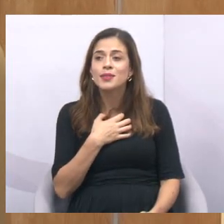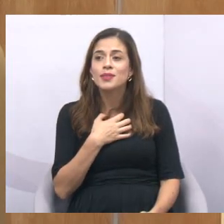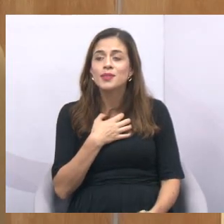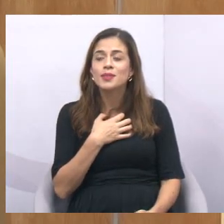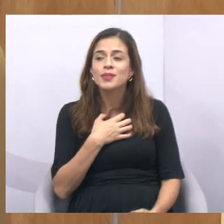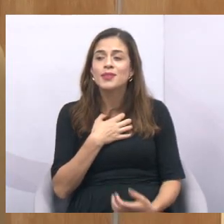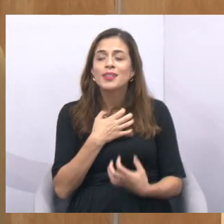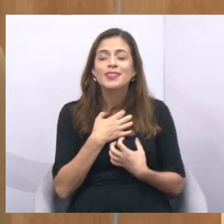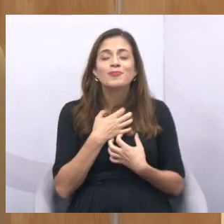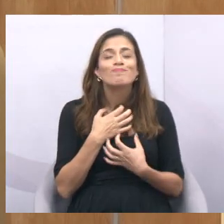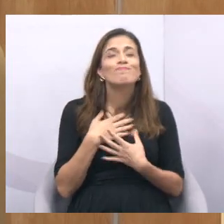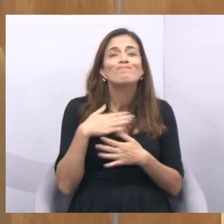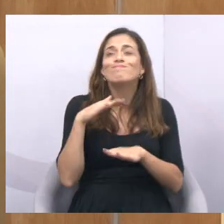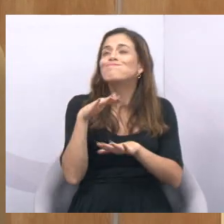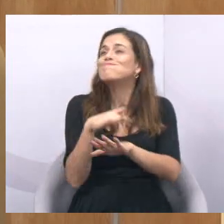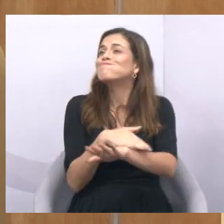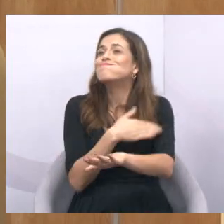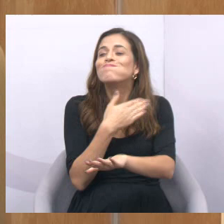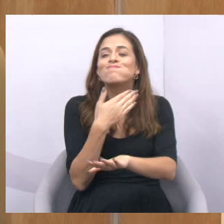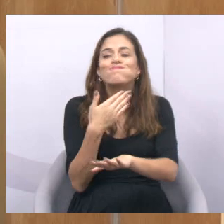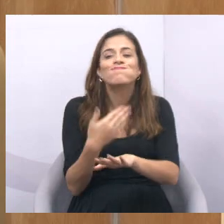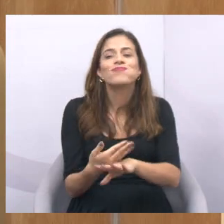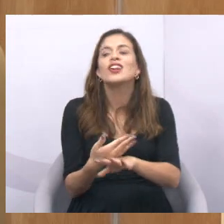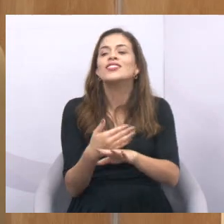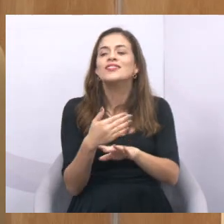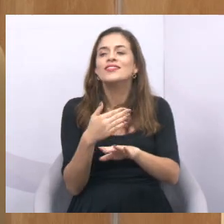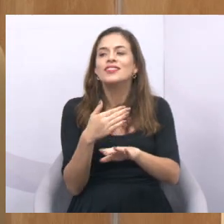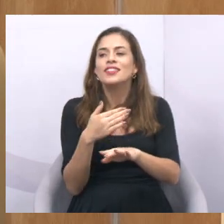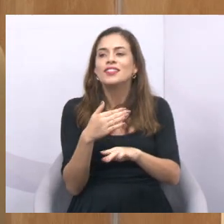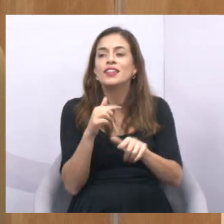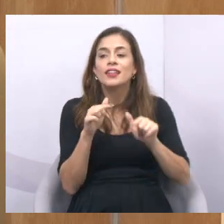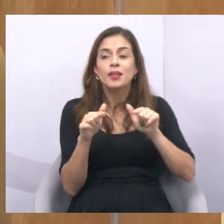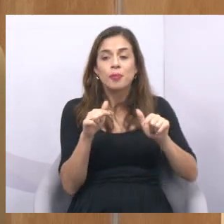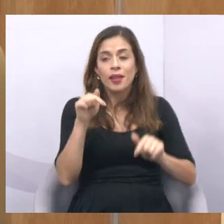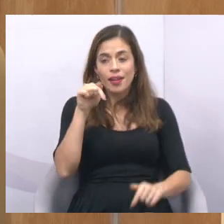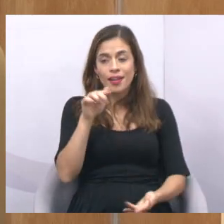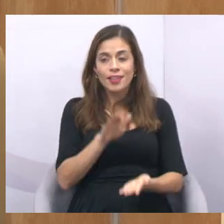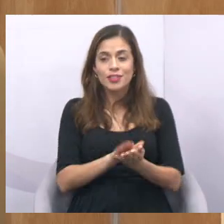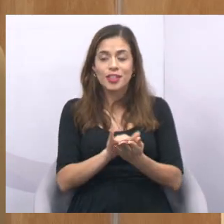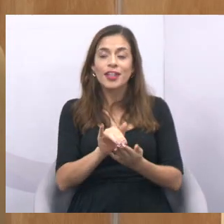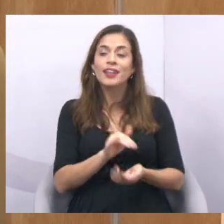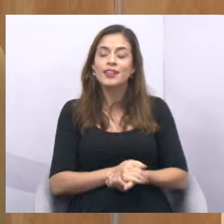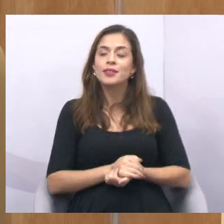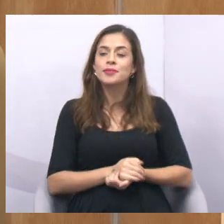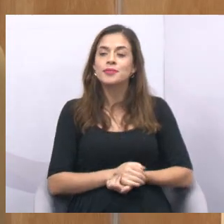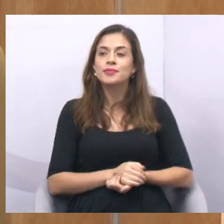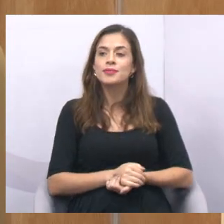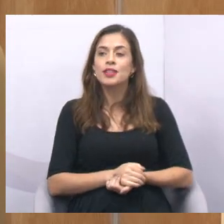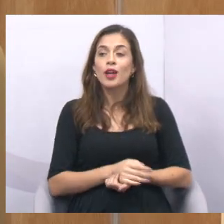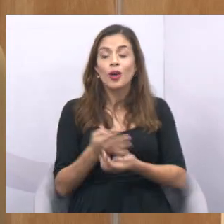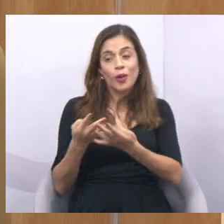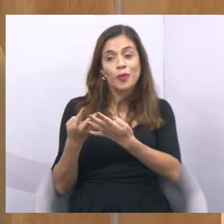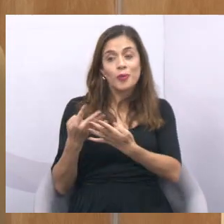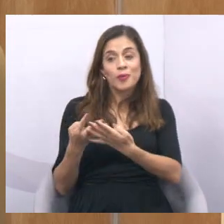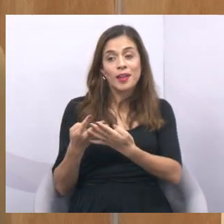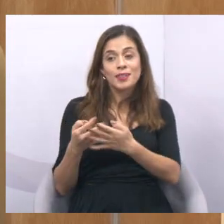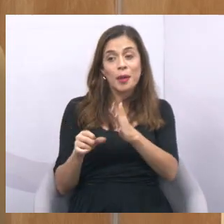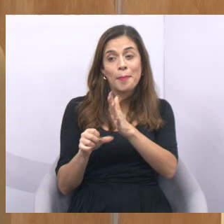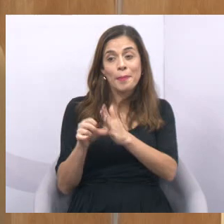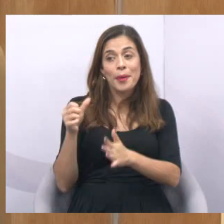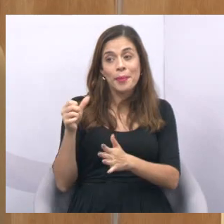minha carreira inteira, passando por Jacareí, e vou fazer uma confissão. A minha primeira